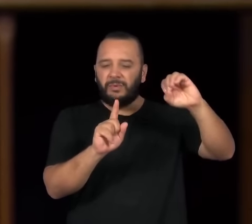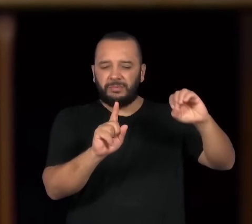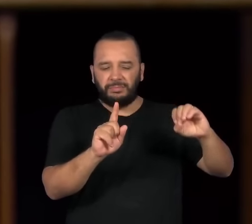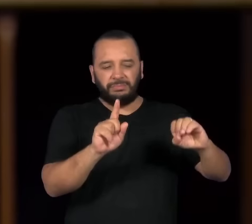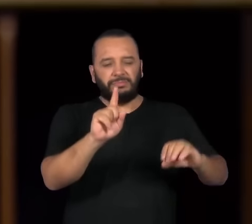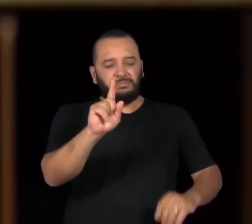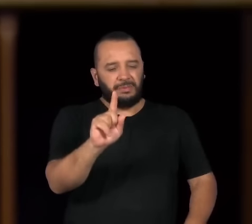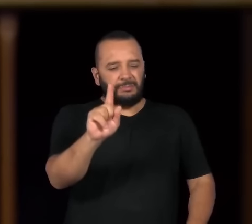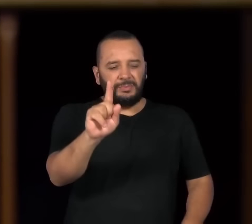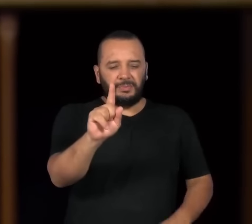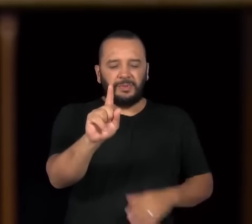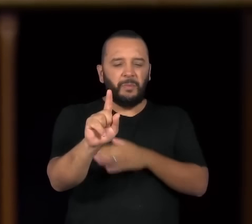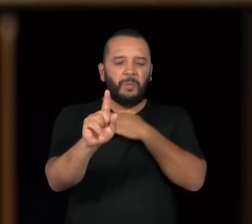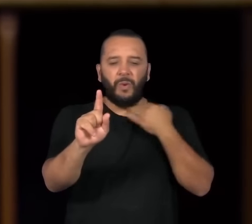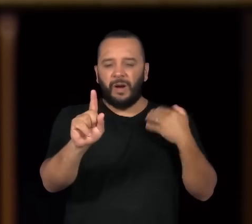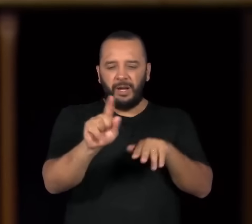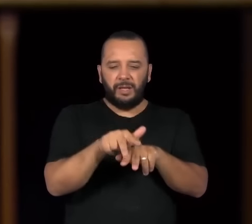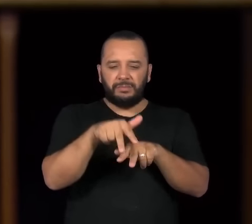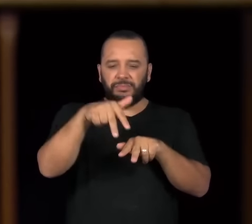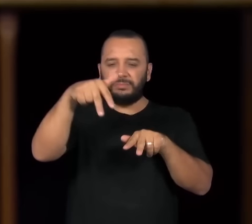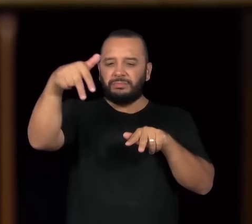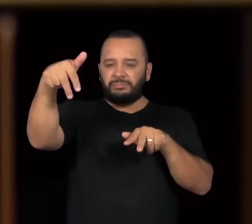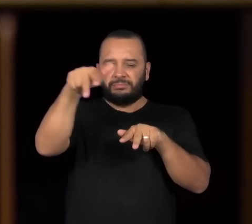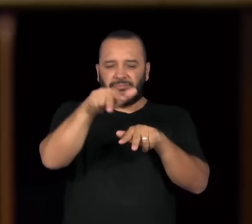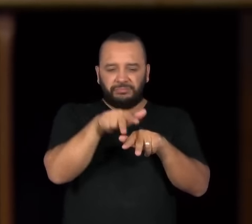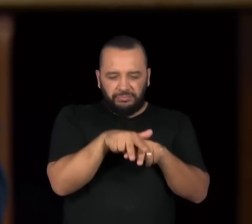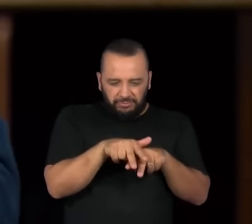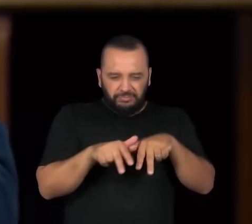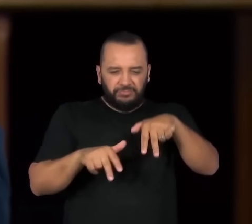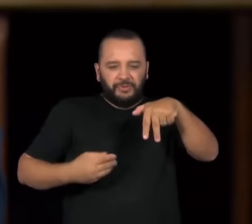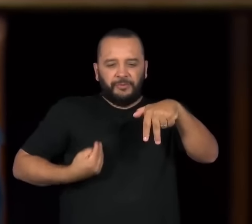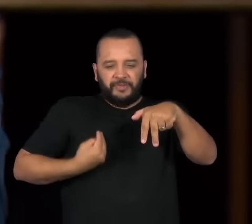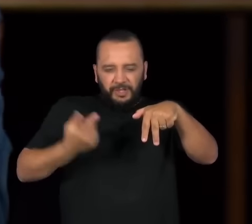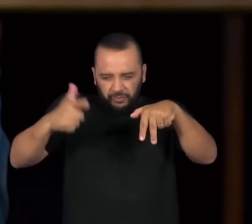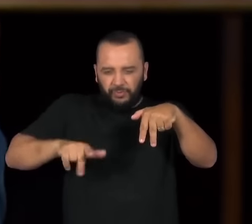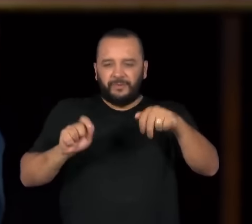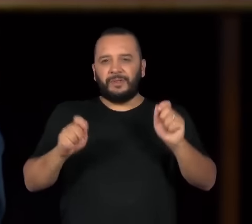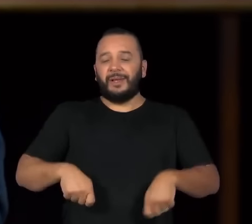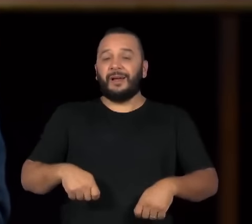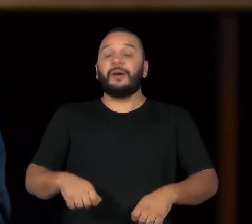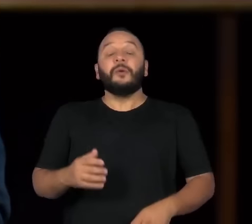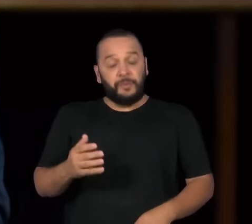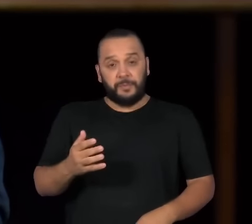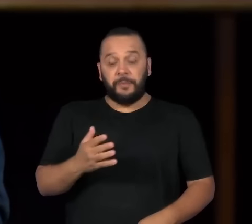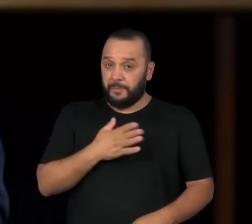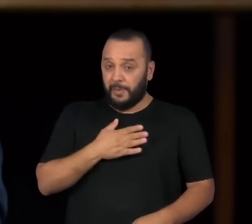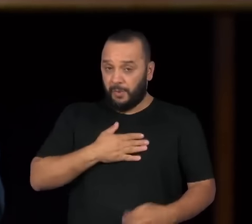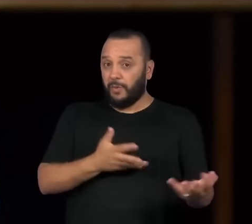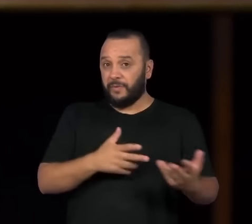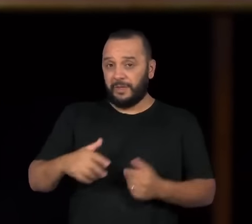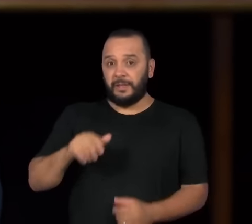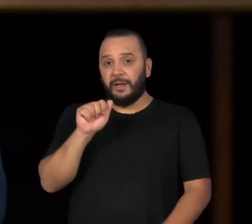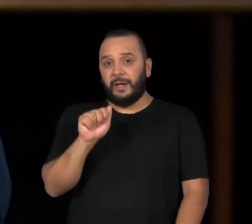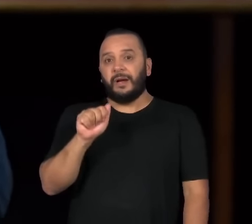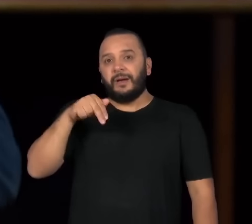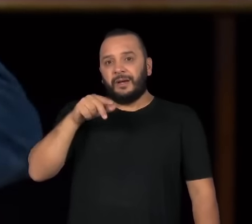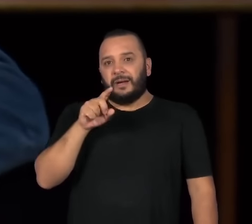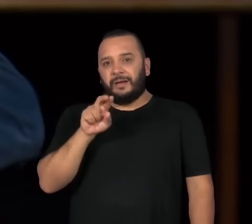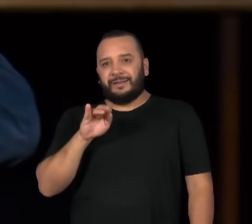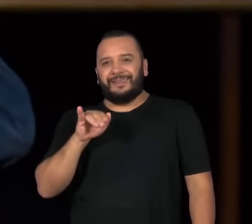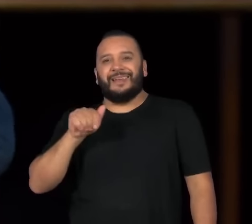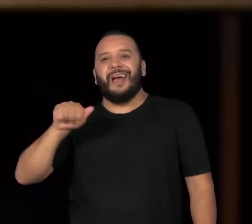O meu convidado, o guitarrista Andreas Kisser, também passou pelo Vale de Sombras até reencontrar o sol. O Andreas, eu